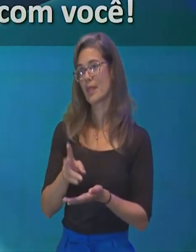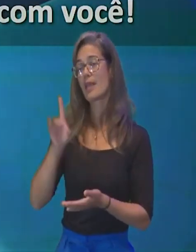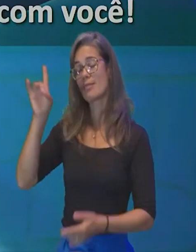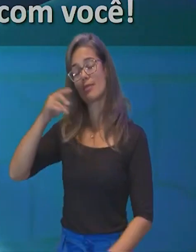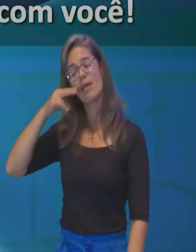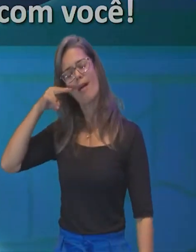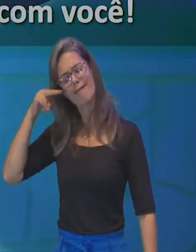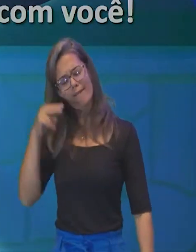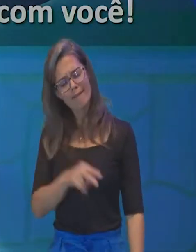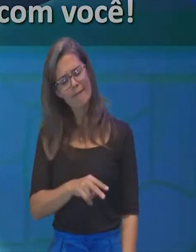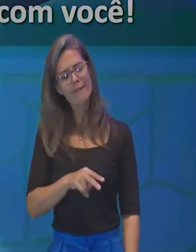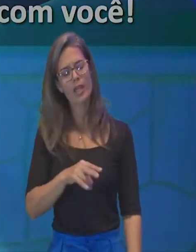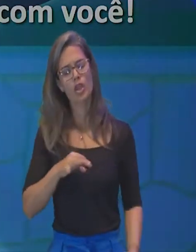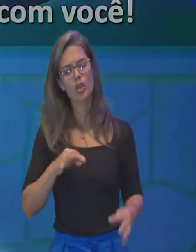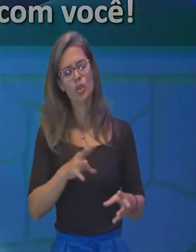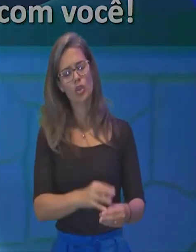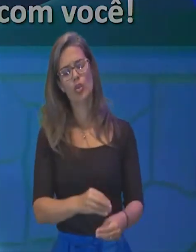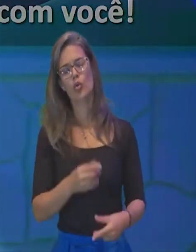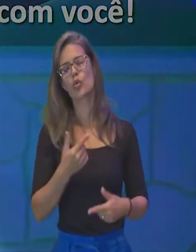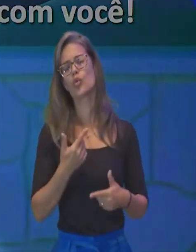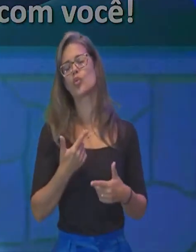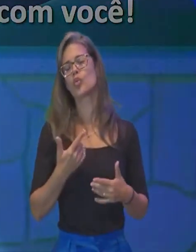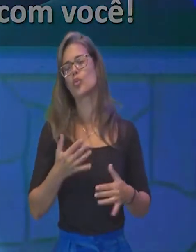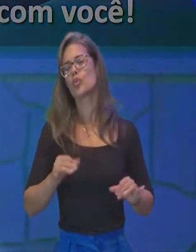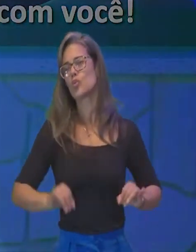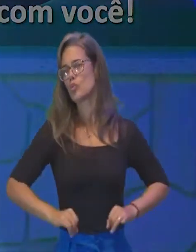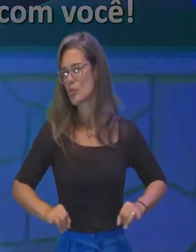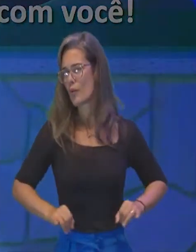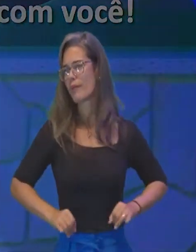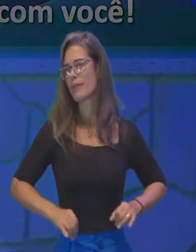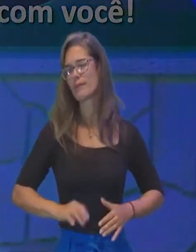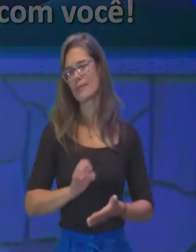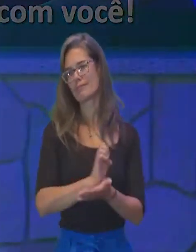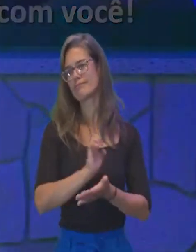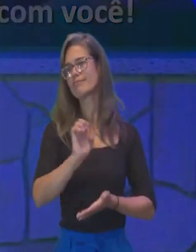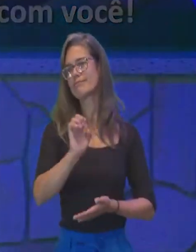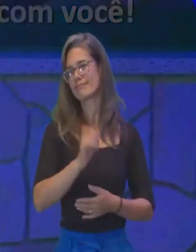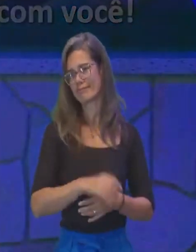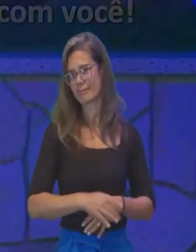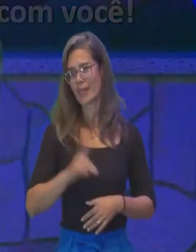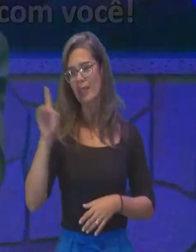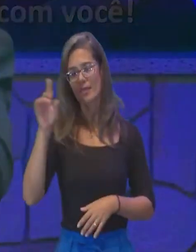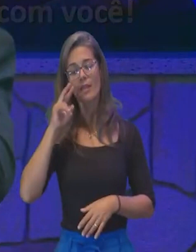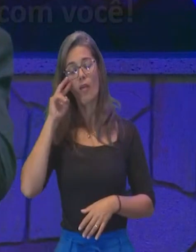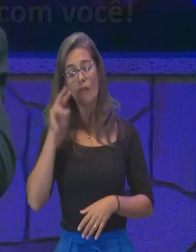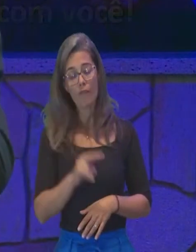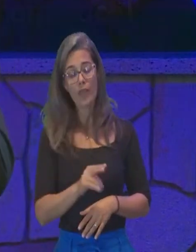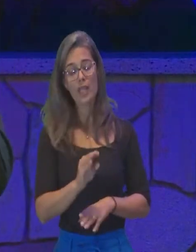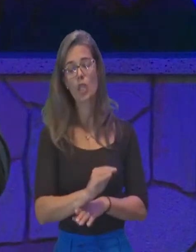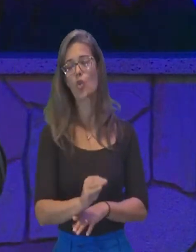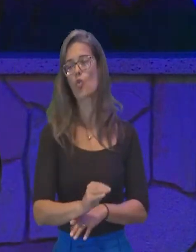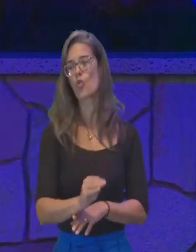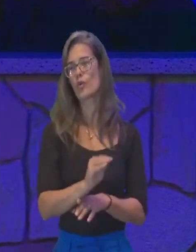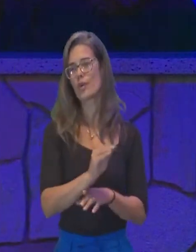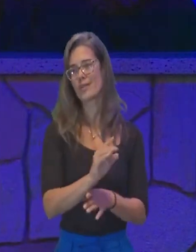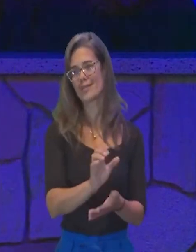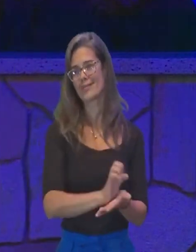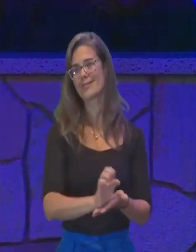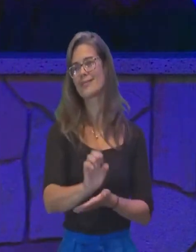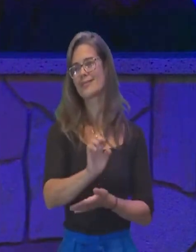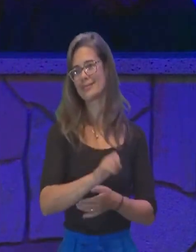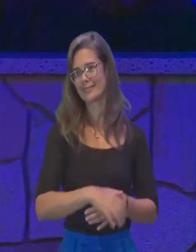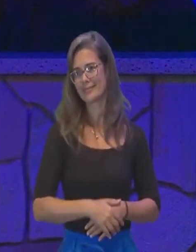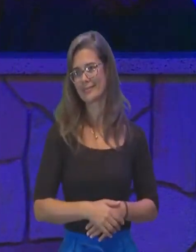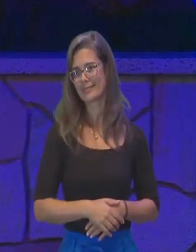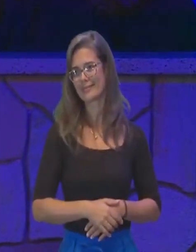vendo todo aquele estresse, toda aquela crise, todo aquele sofrimento. Deus estava cuidando do seu profeta, cuidou dele lá